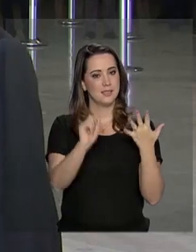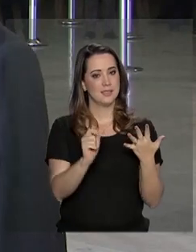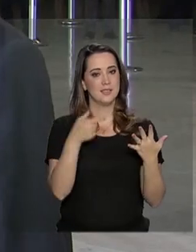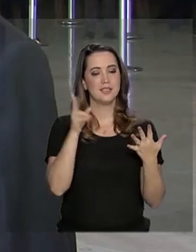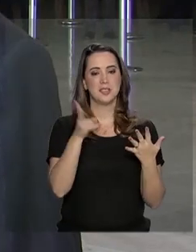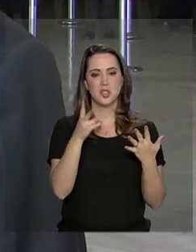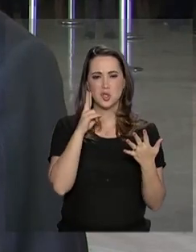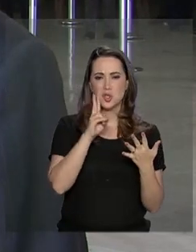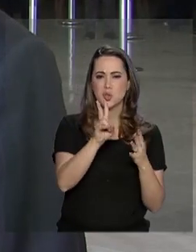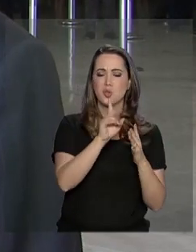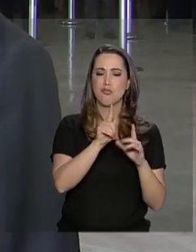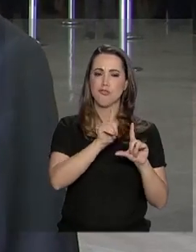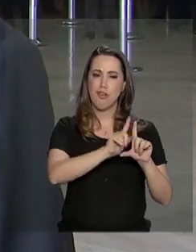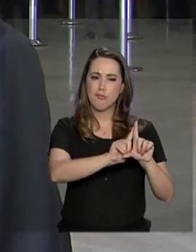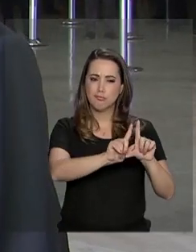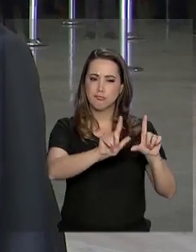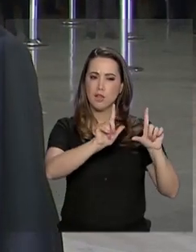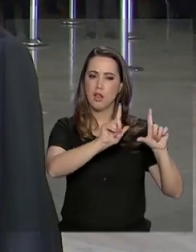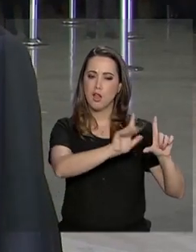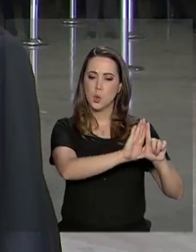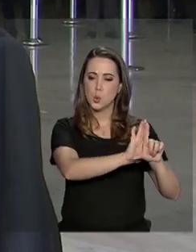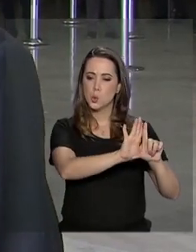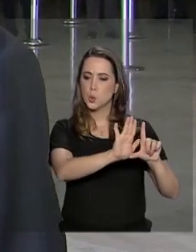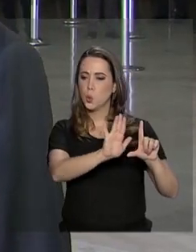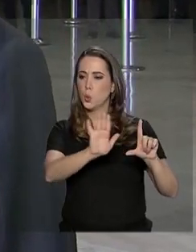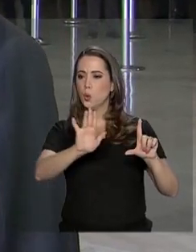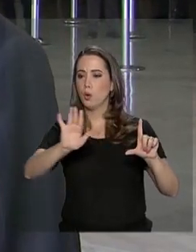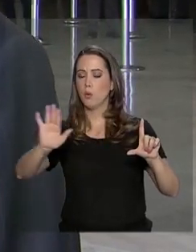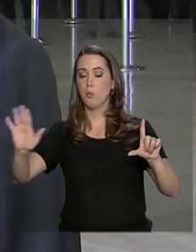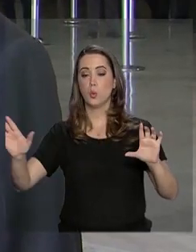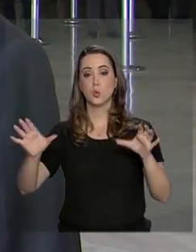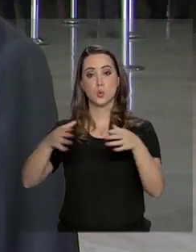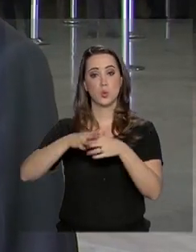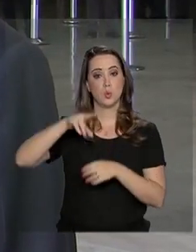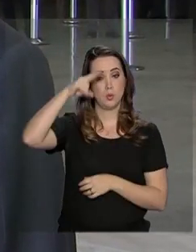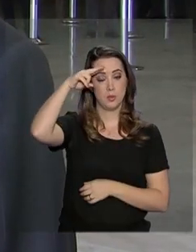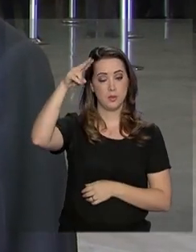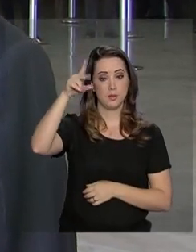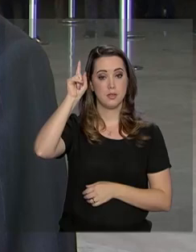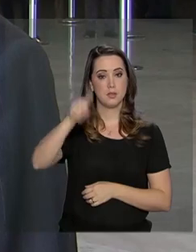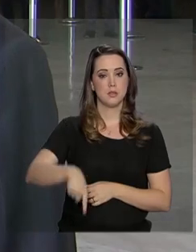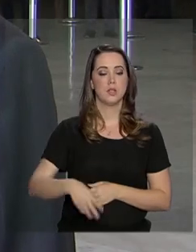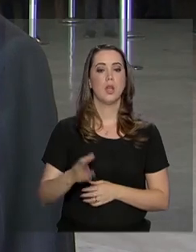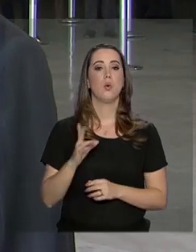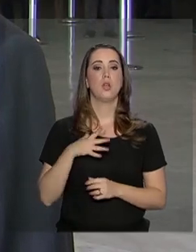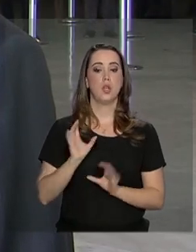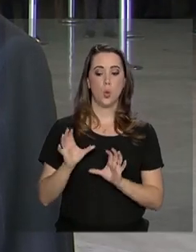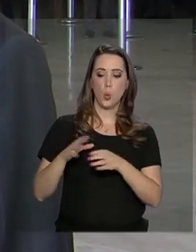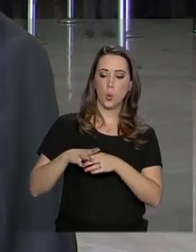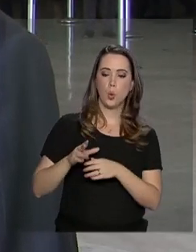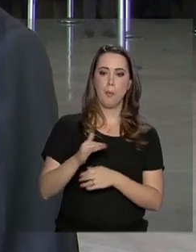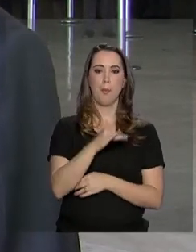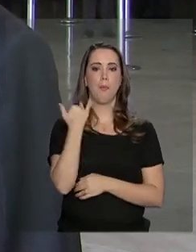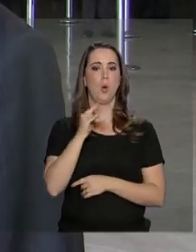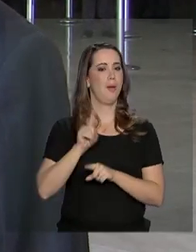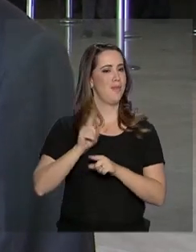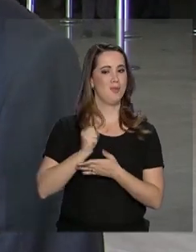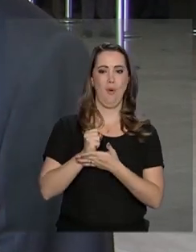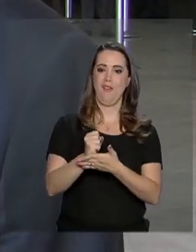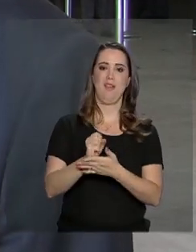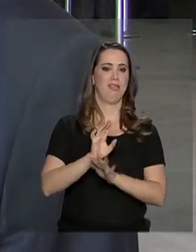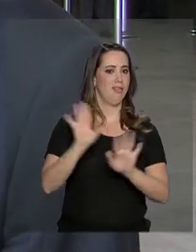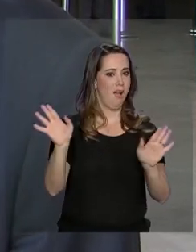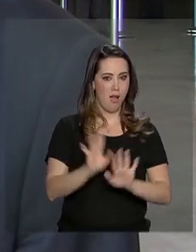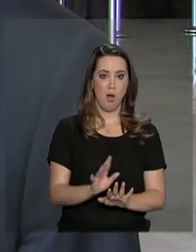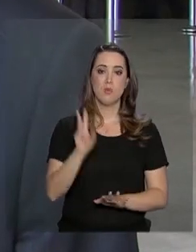nos muros das maiorias da maioria dos quartéis do exército que é a guarda morre mas não se rende